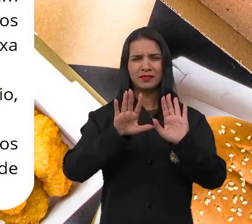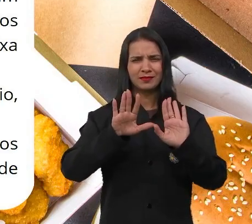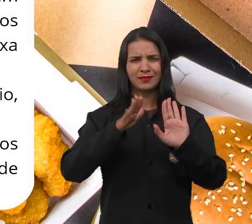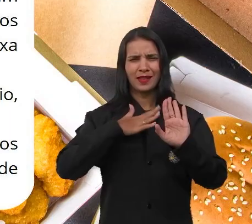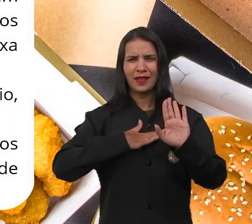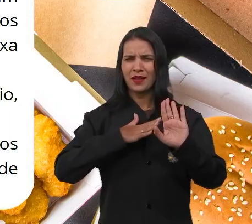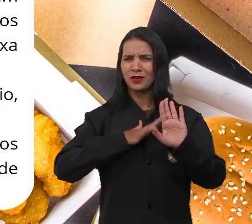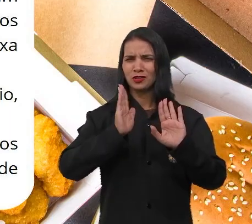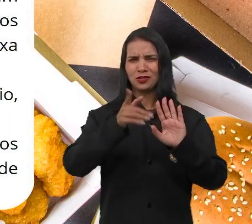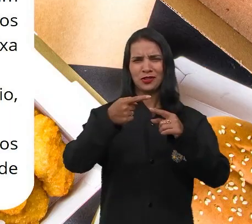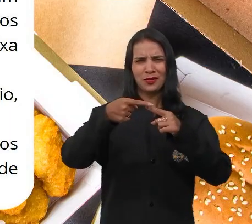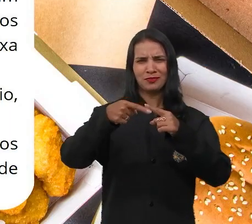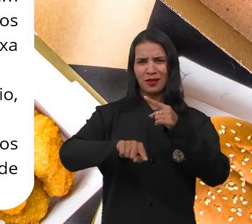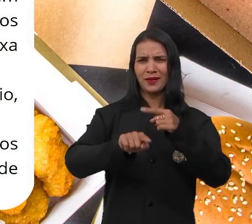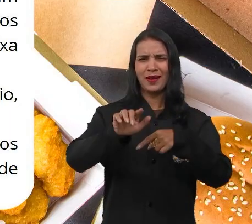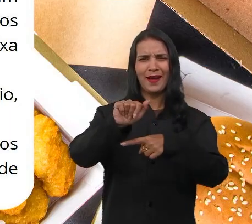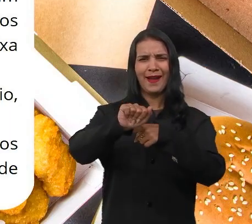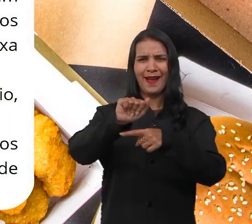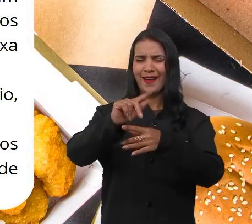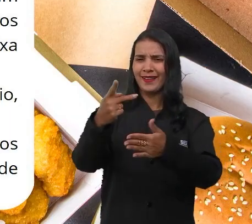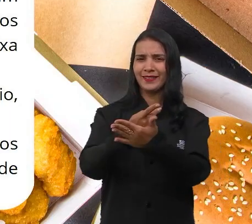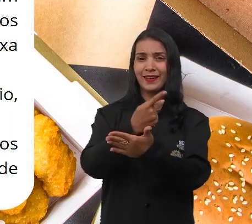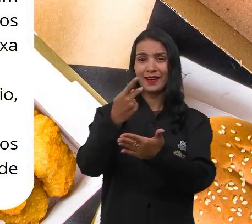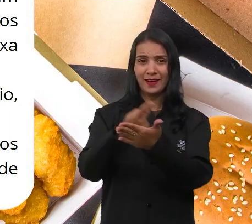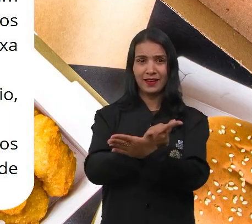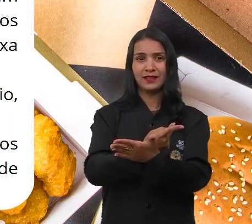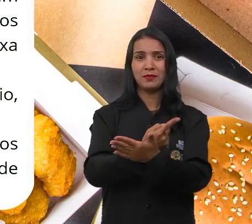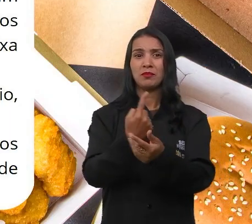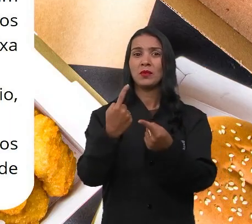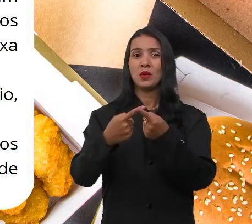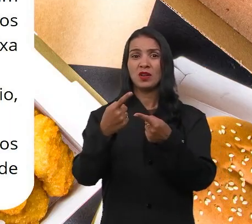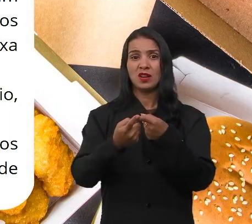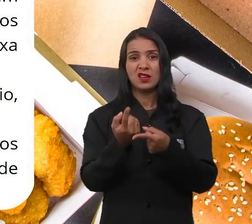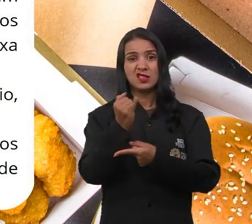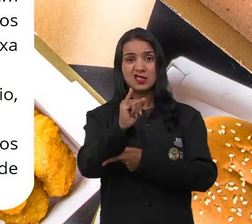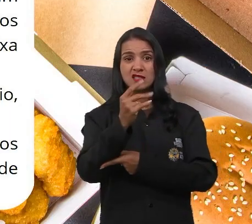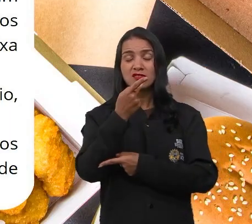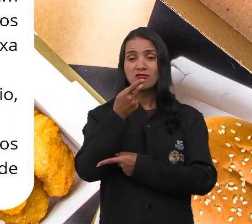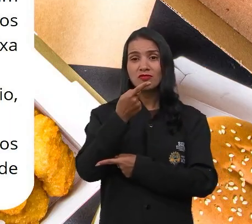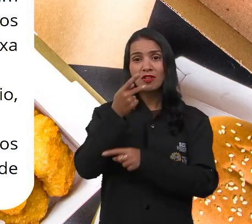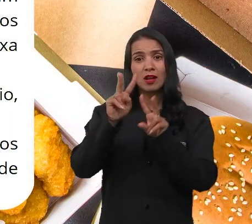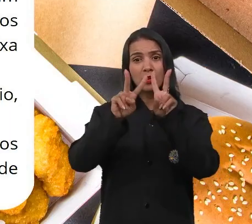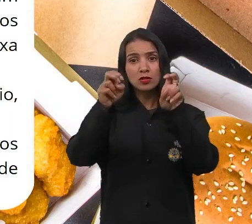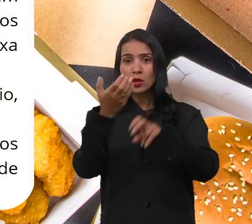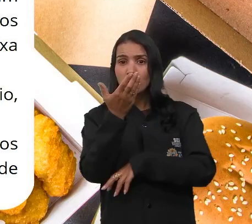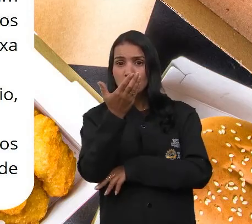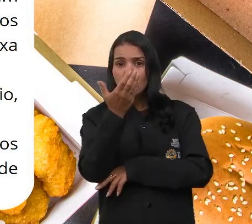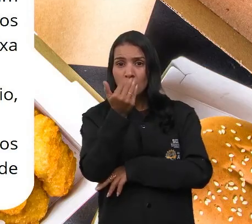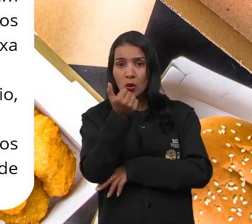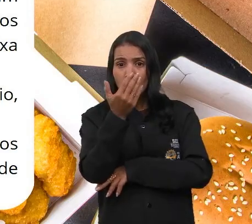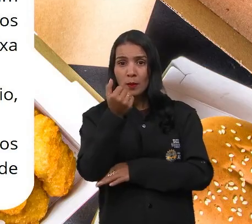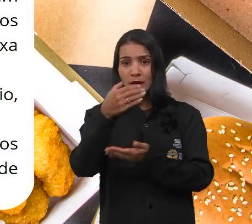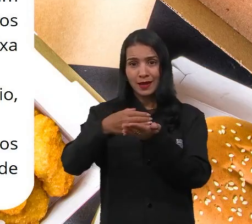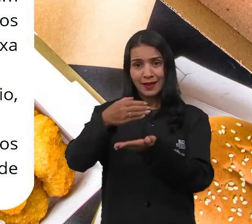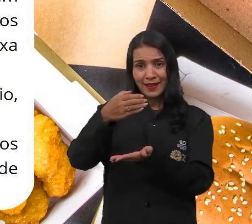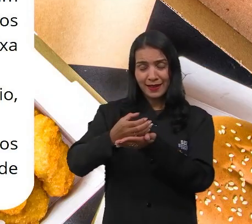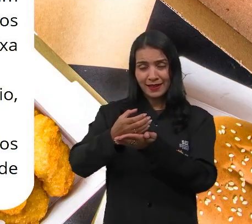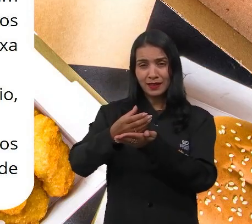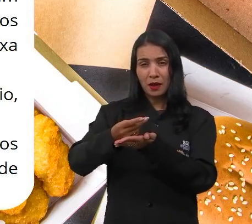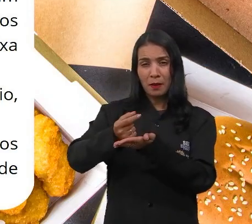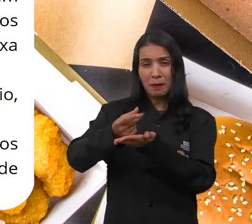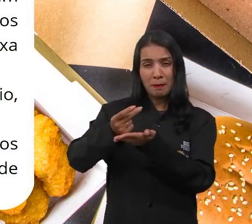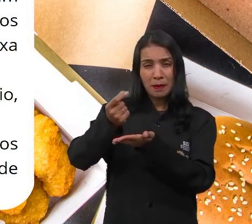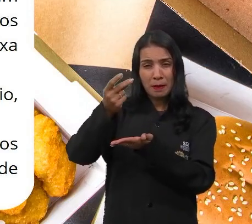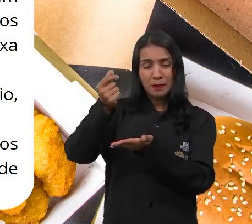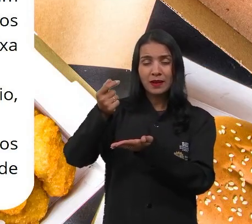já cancela, já sabe que está errado. Falou, ouviu embutido, gente, corre porque ele não vai fazer bem ali para a